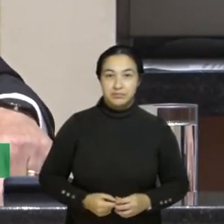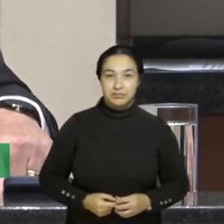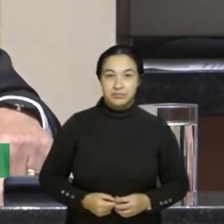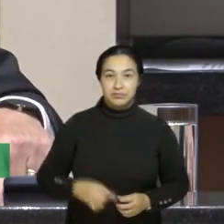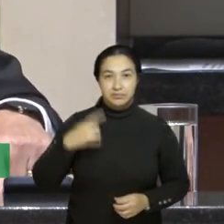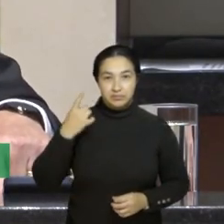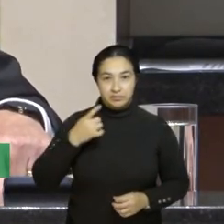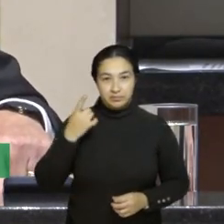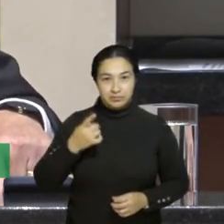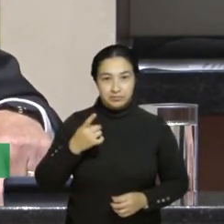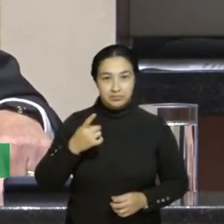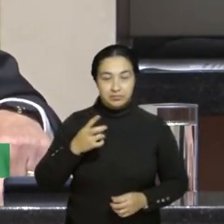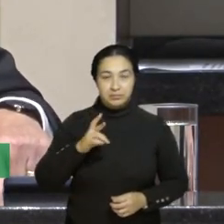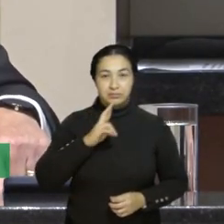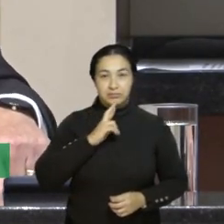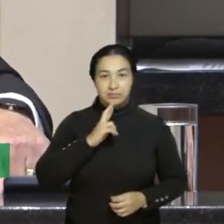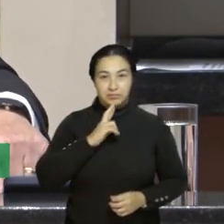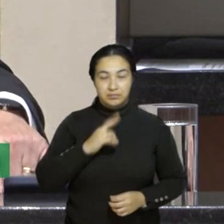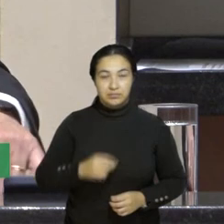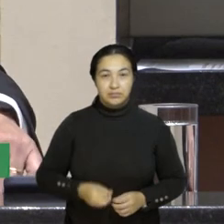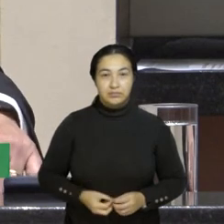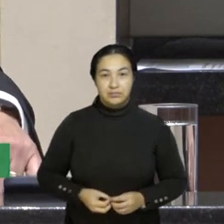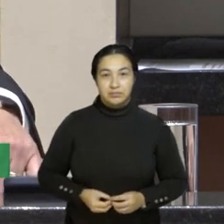Deputado Rodrigo Minotto.